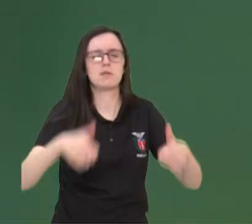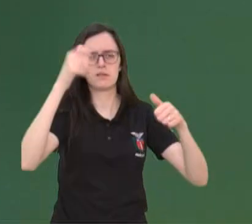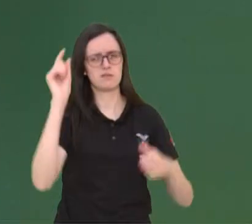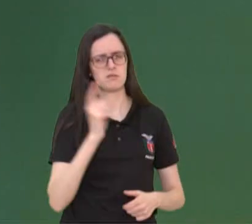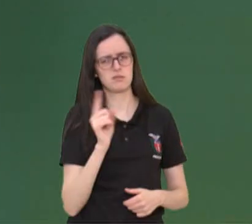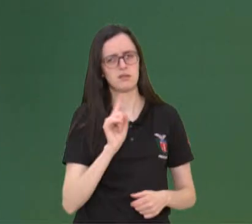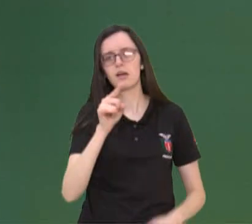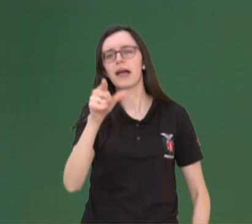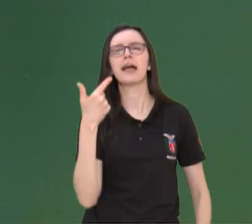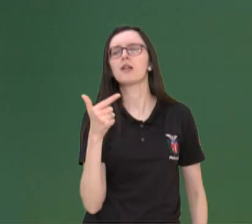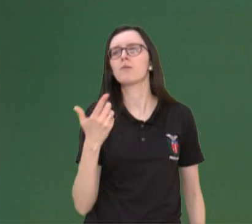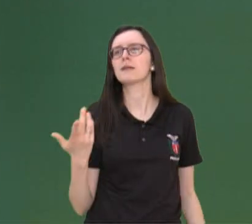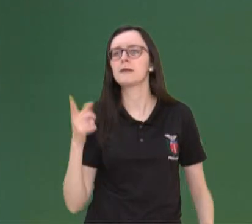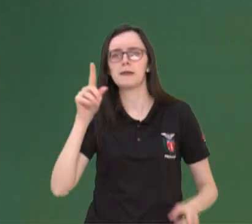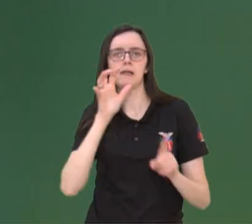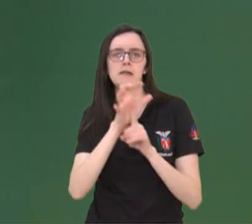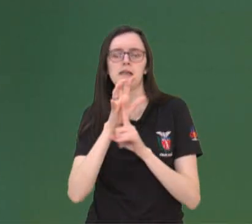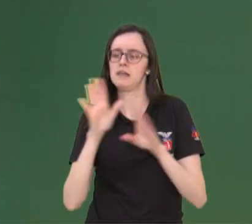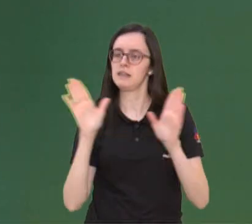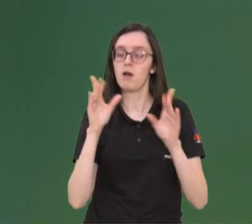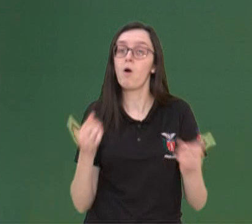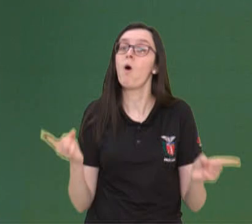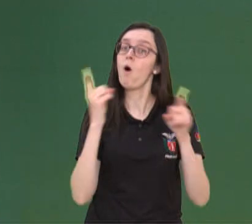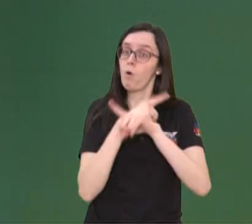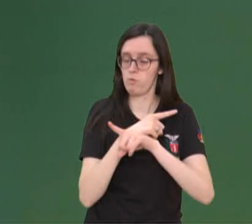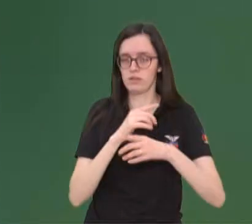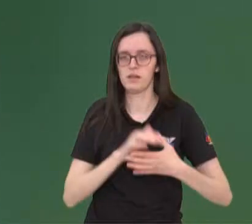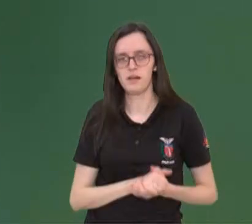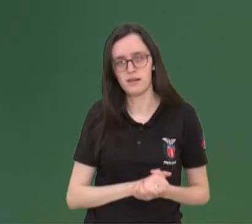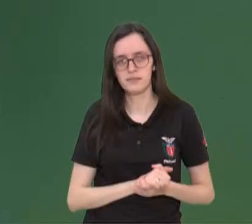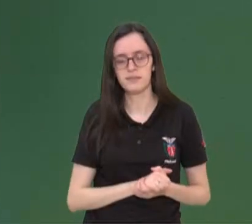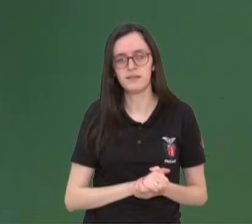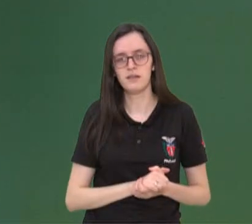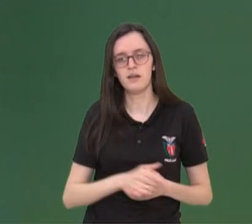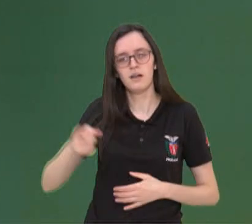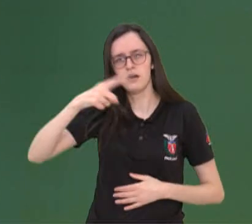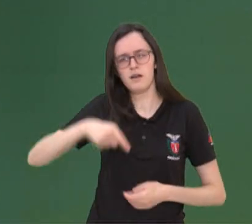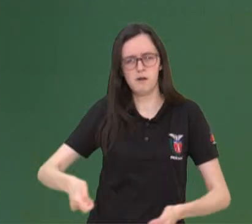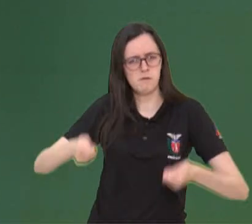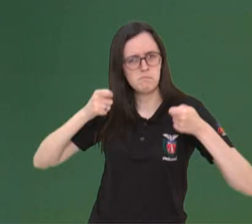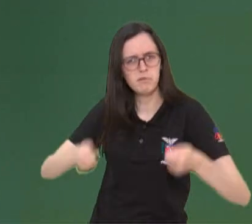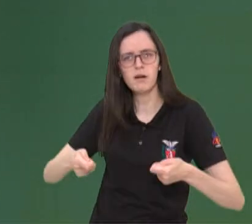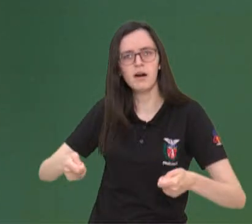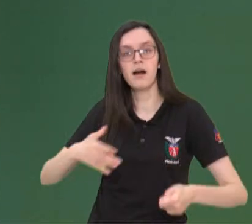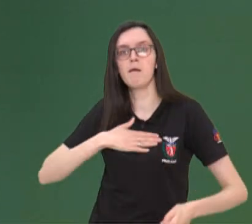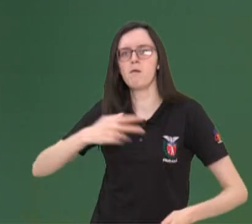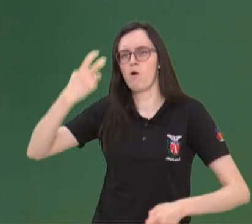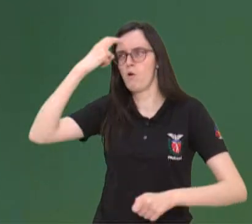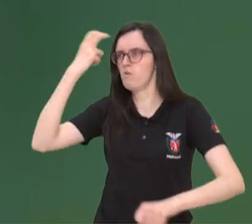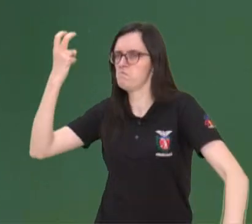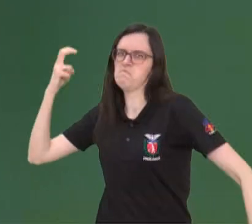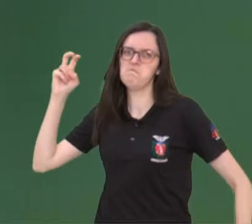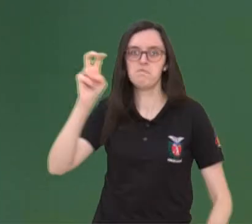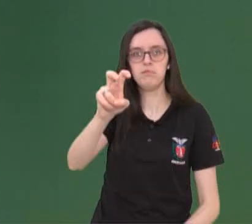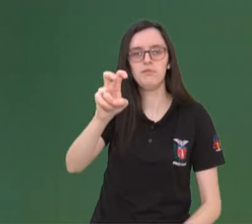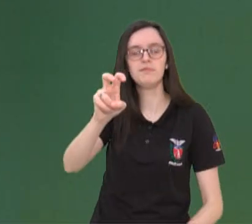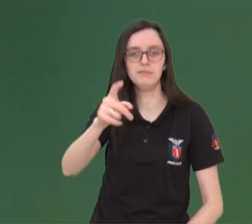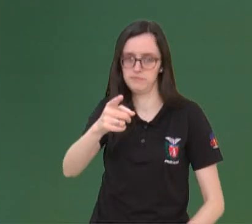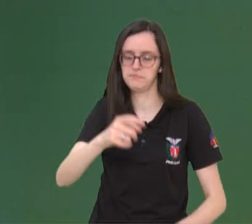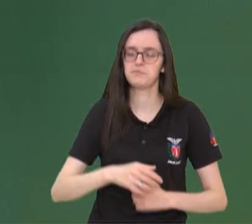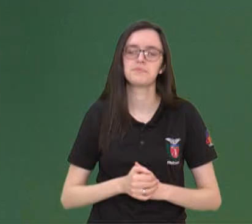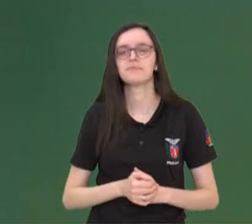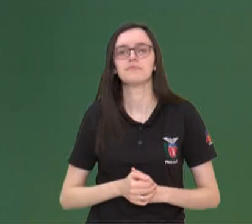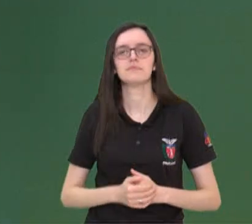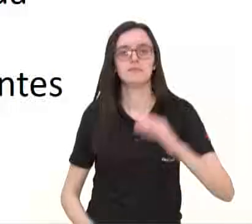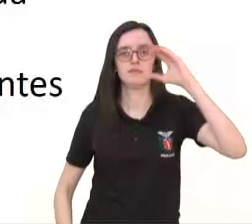teve essa influência. Pelo contrário, né, eles impunham a sua cultura. Ok? Letra C.